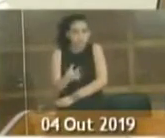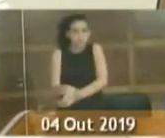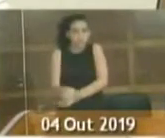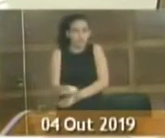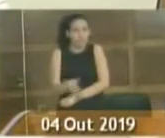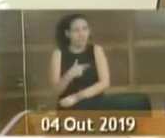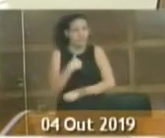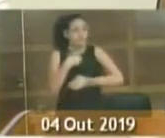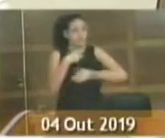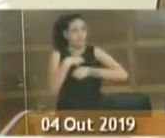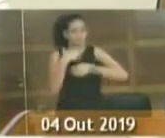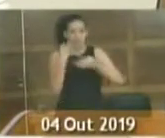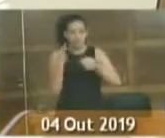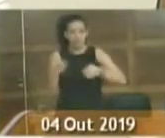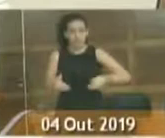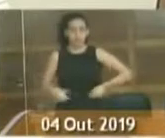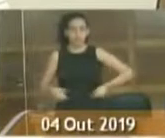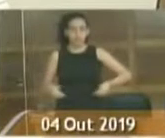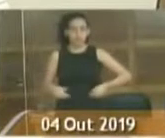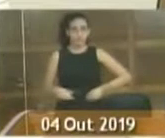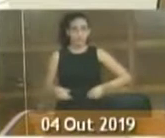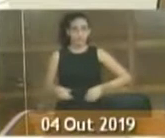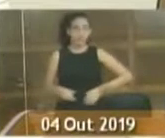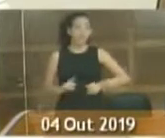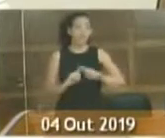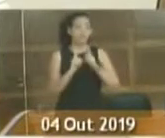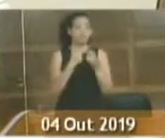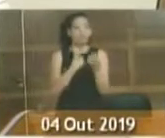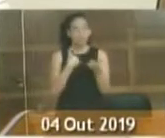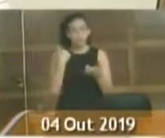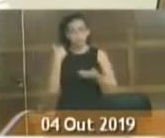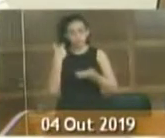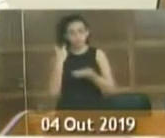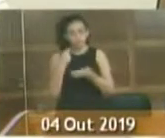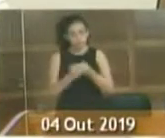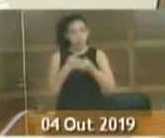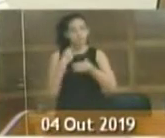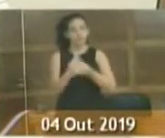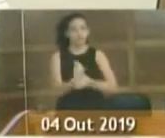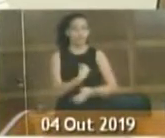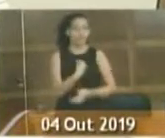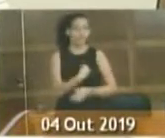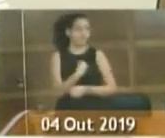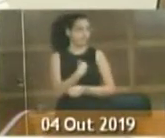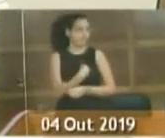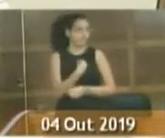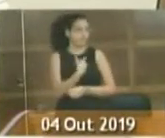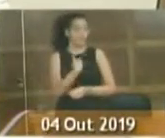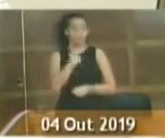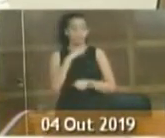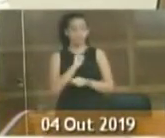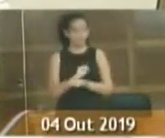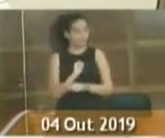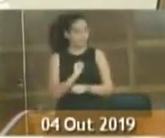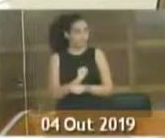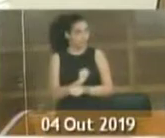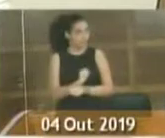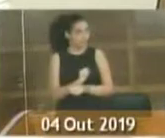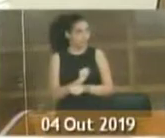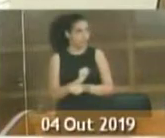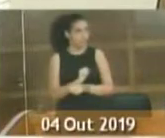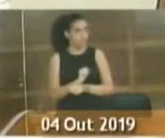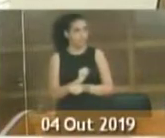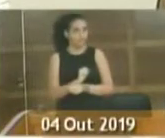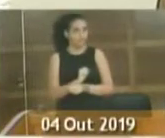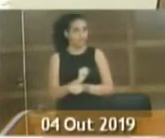Sinto também a dor da fome, mas vou lutar para sobreviver. E te esperar será